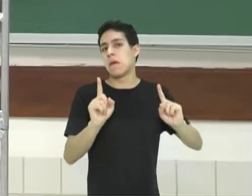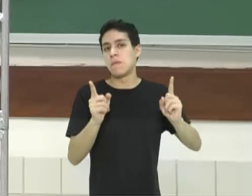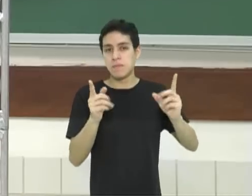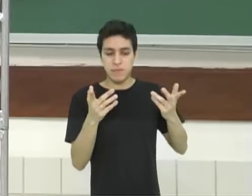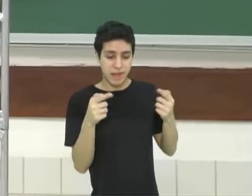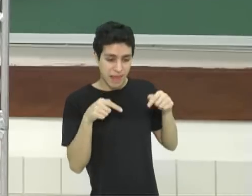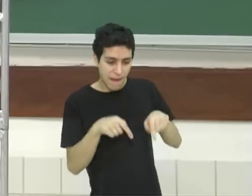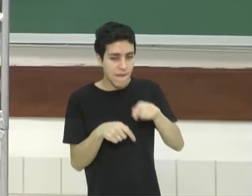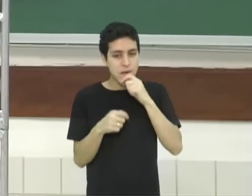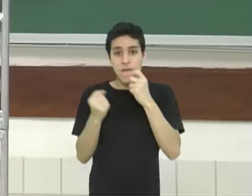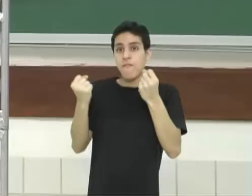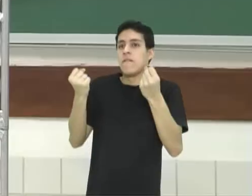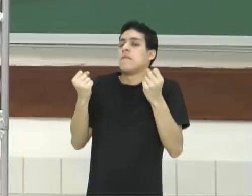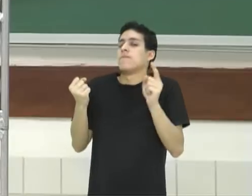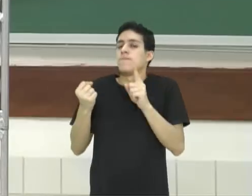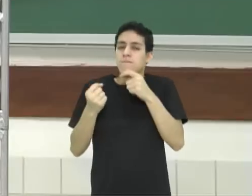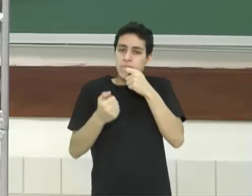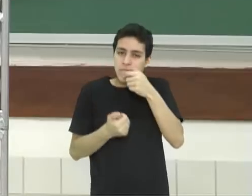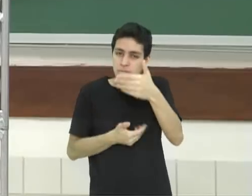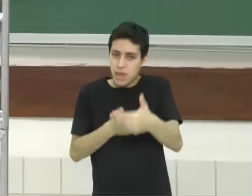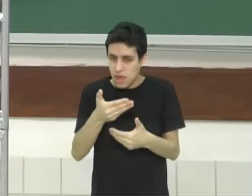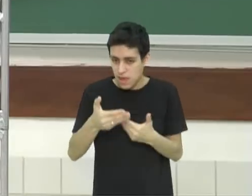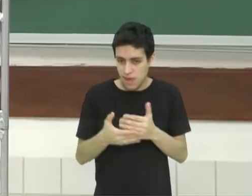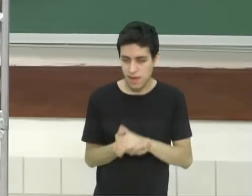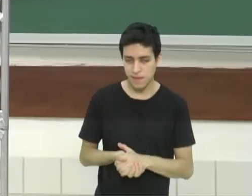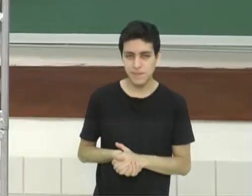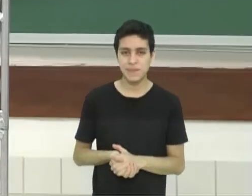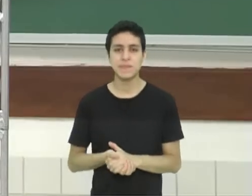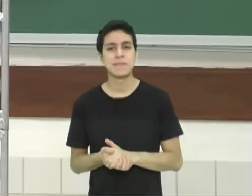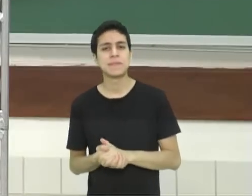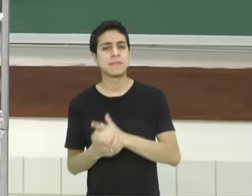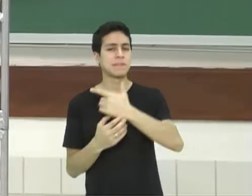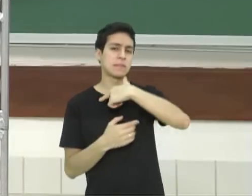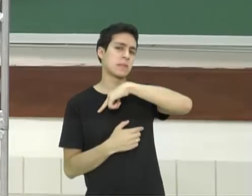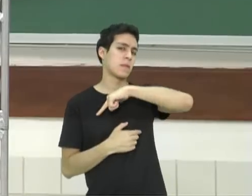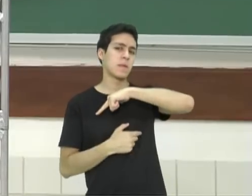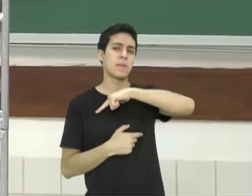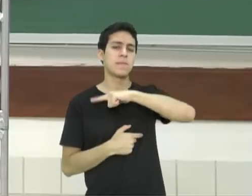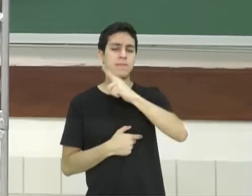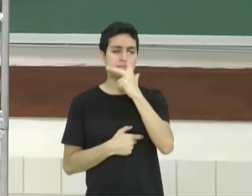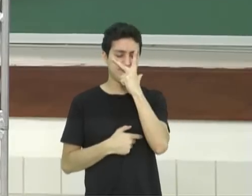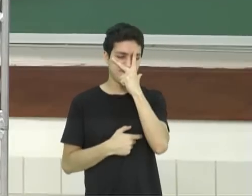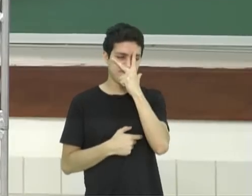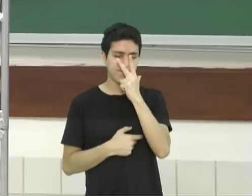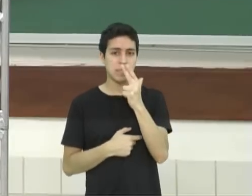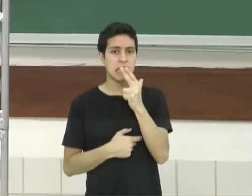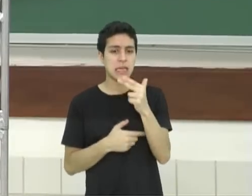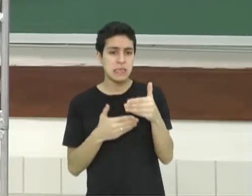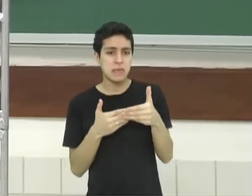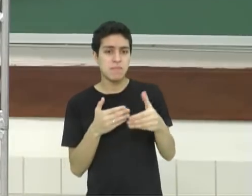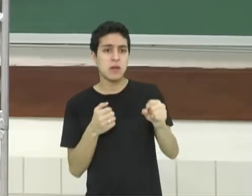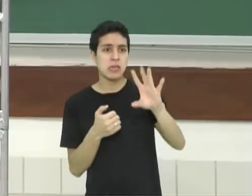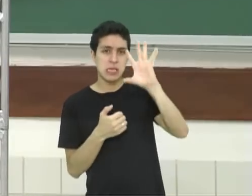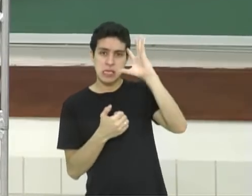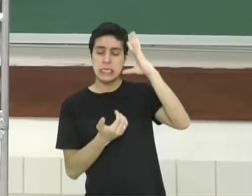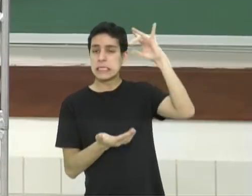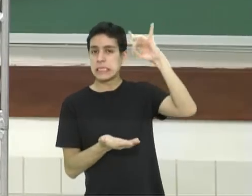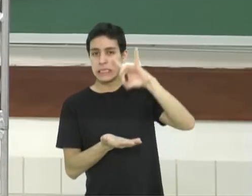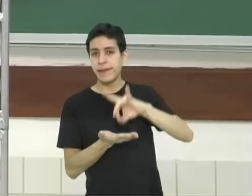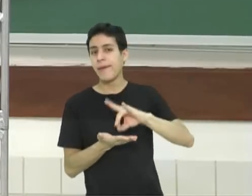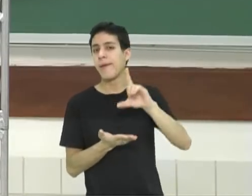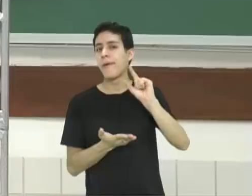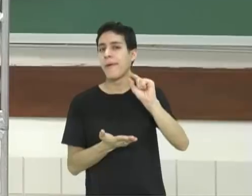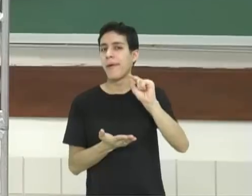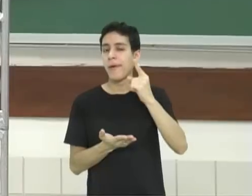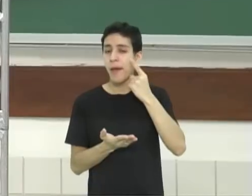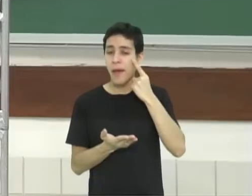demonstrou ainda toda a sua força. Nós temos uma questão muito decisiva até, pode parecer que não, mas é